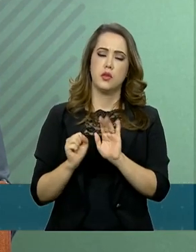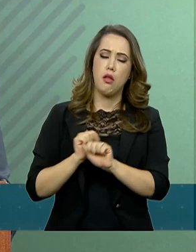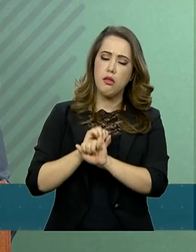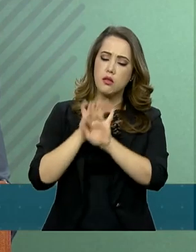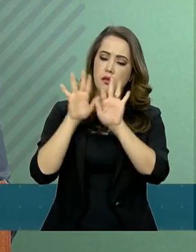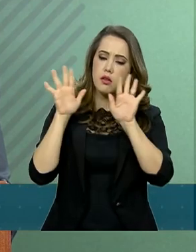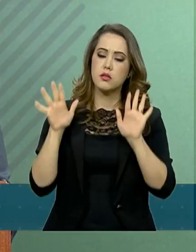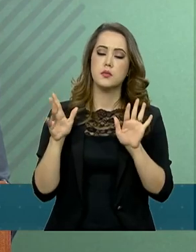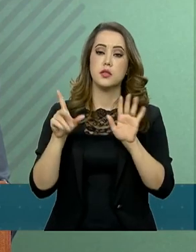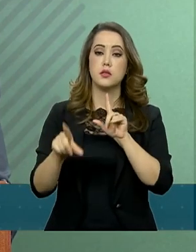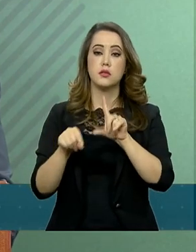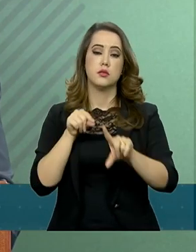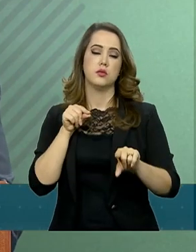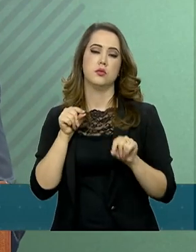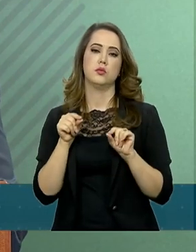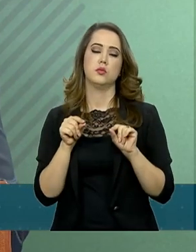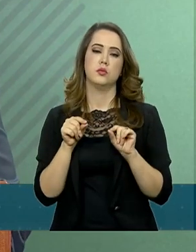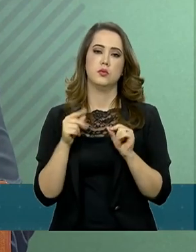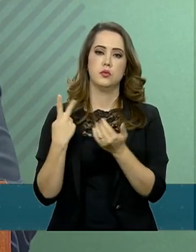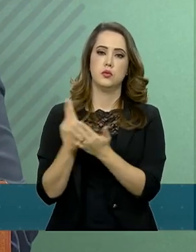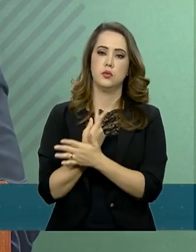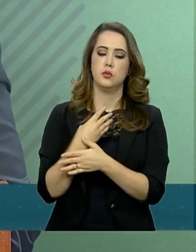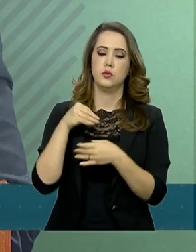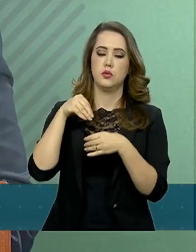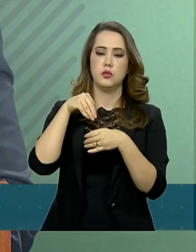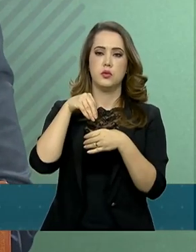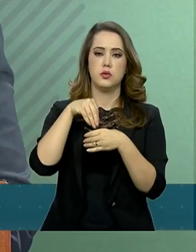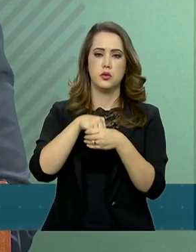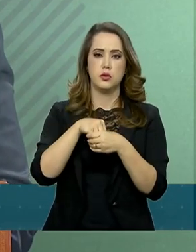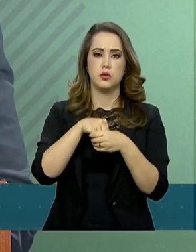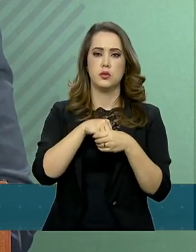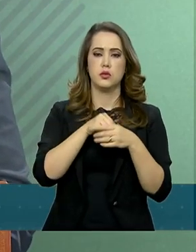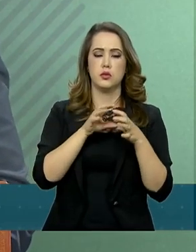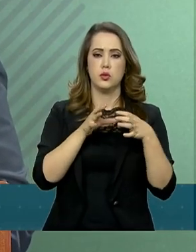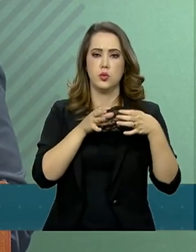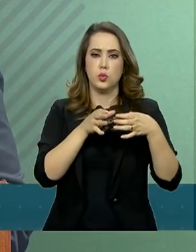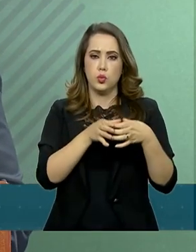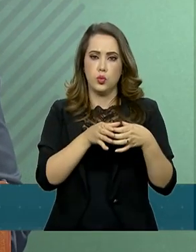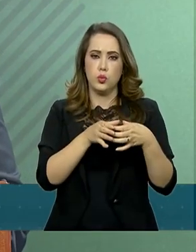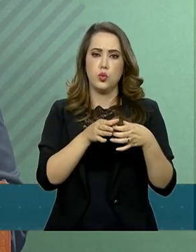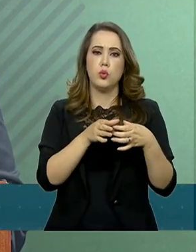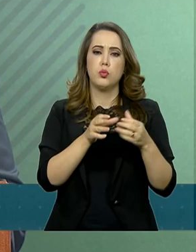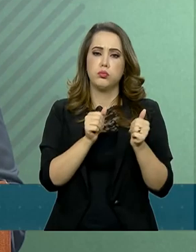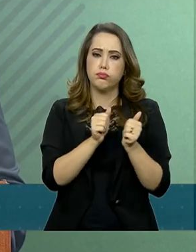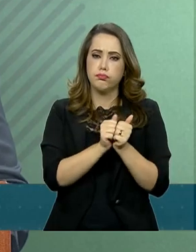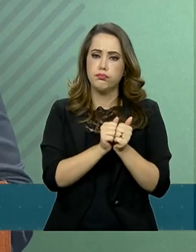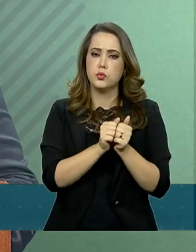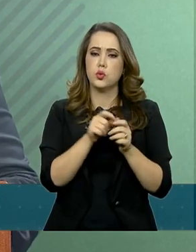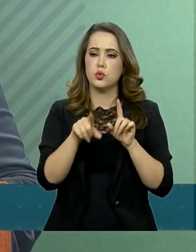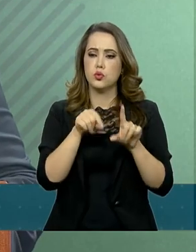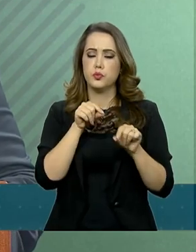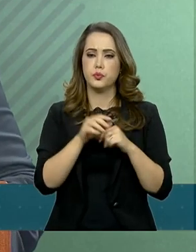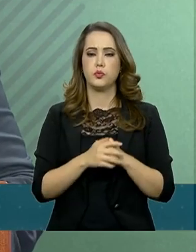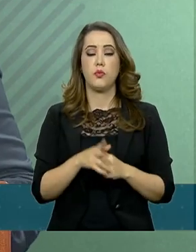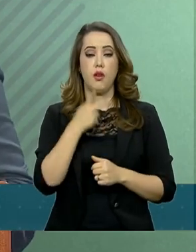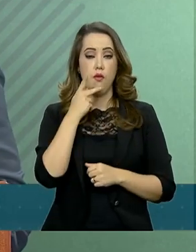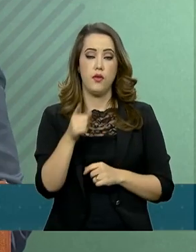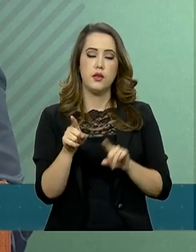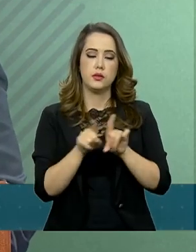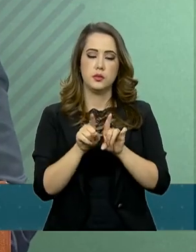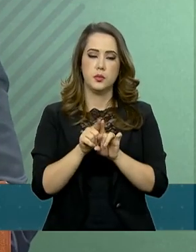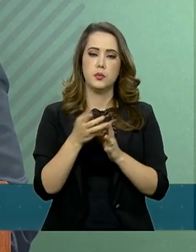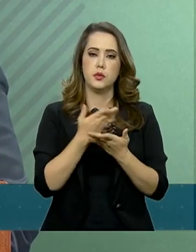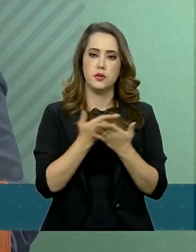às decisões que estão sendo tomadas em conjunto eu ainda adianta mais um dado ao nos